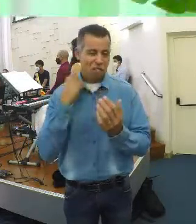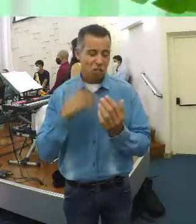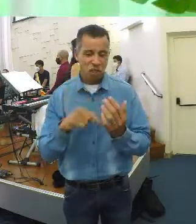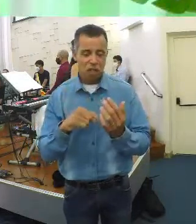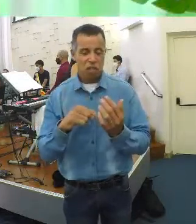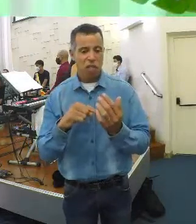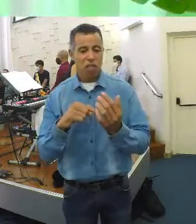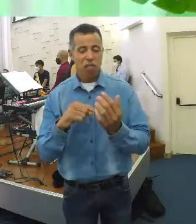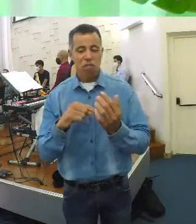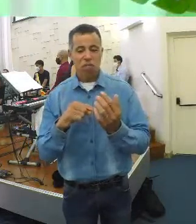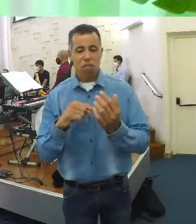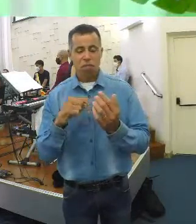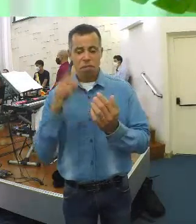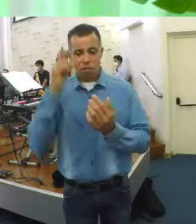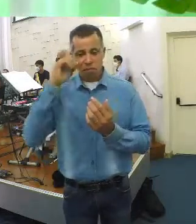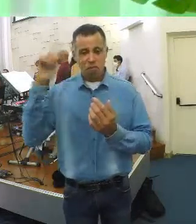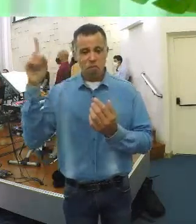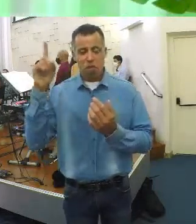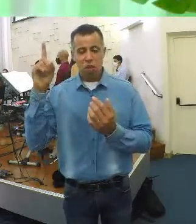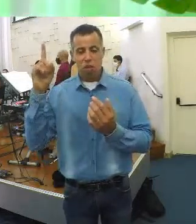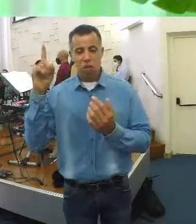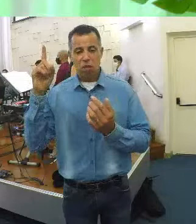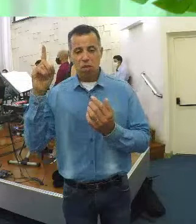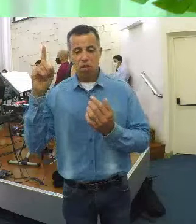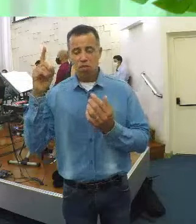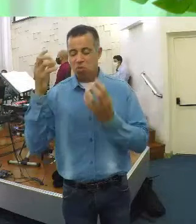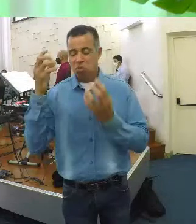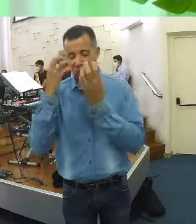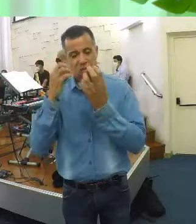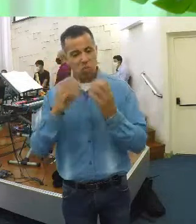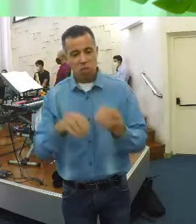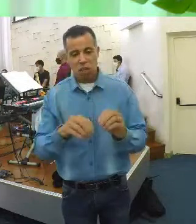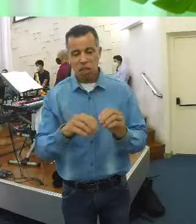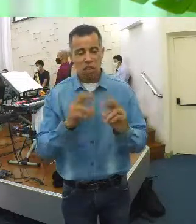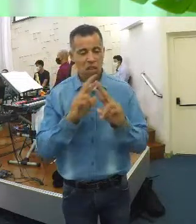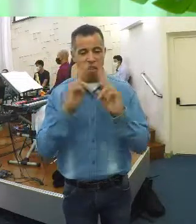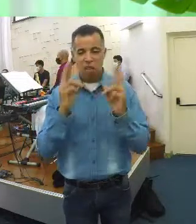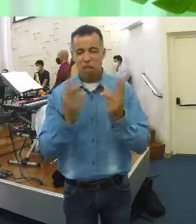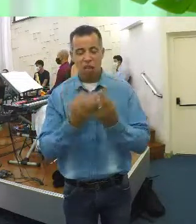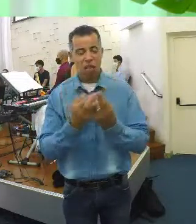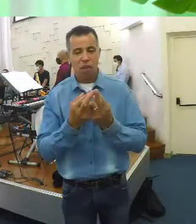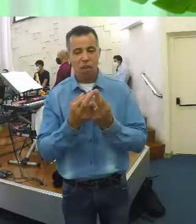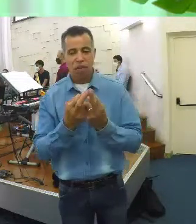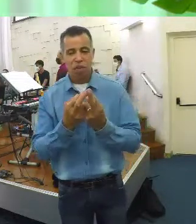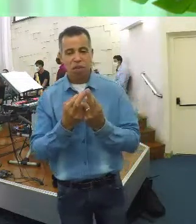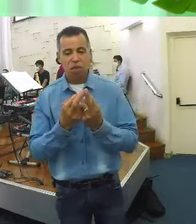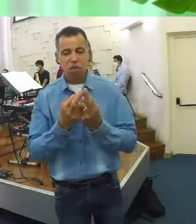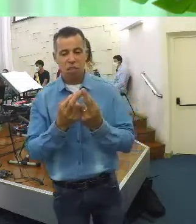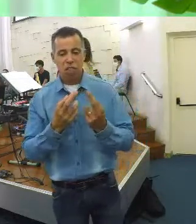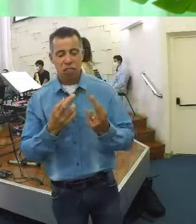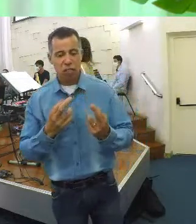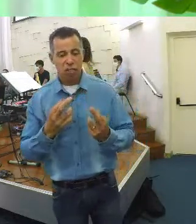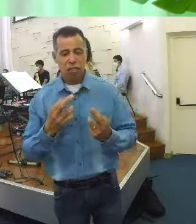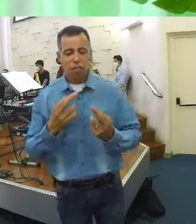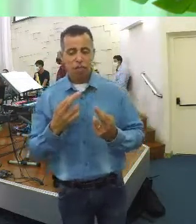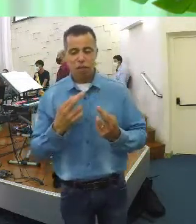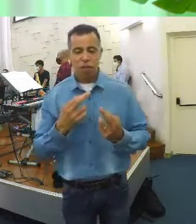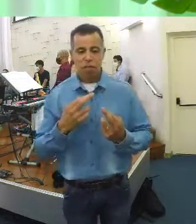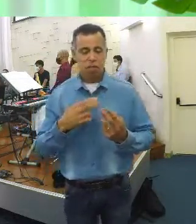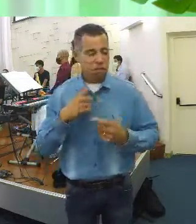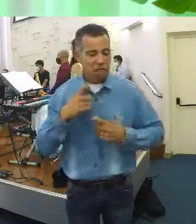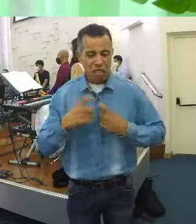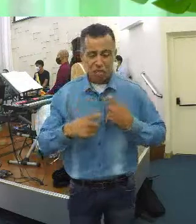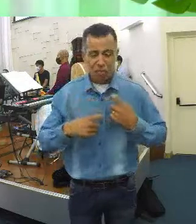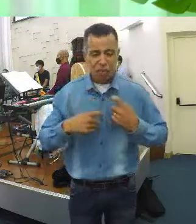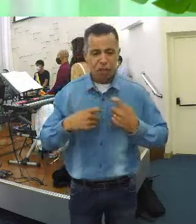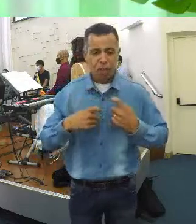reunião solene, o nosso ajuntamento, as nossas assembleias. Ele diz: isso tudo aborrece a minha alma. Então o grande problema do coração humano